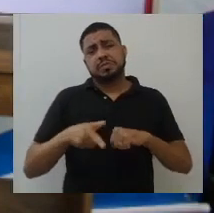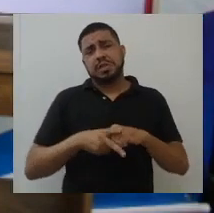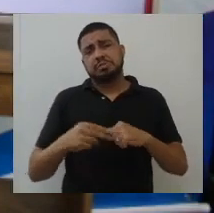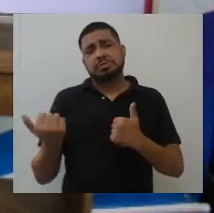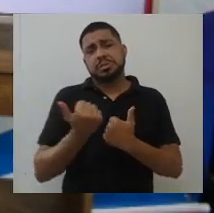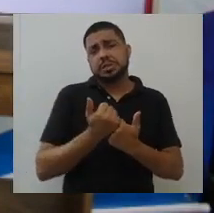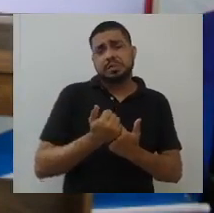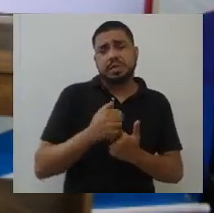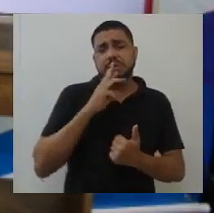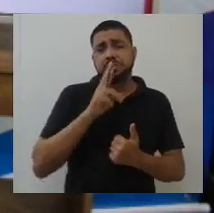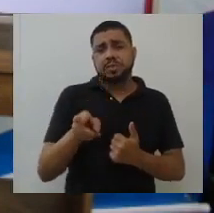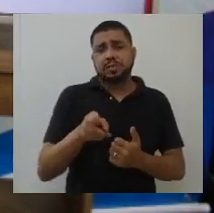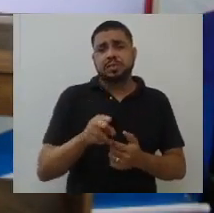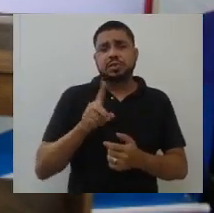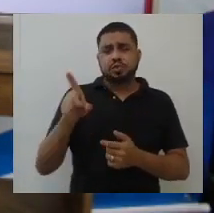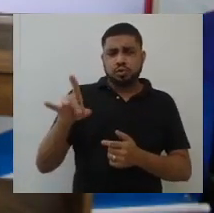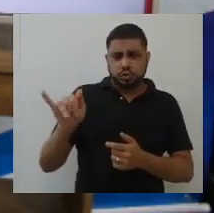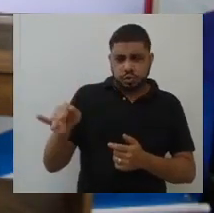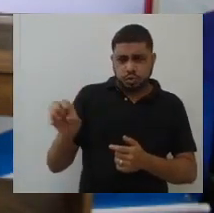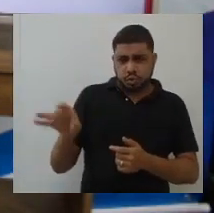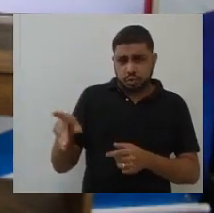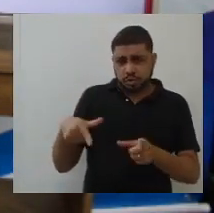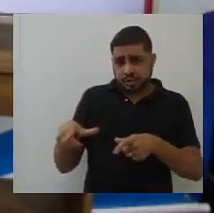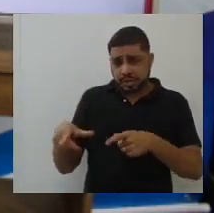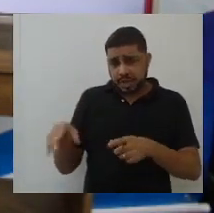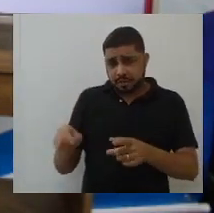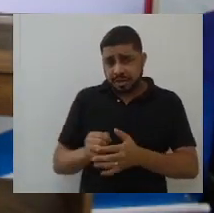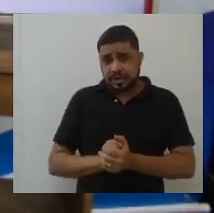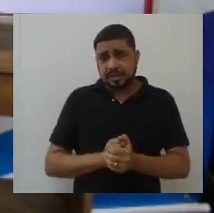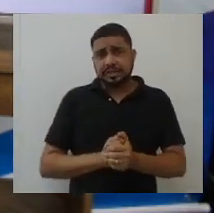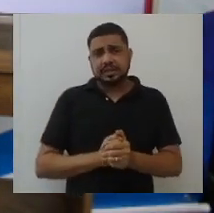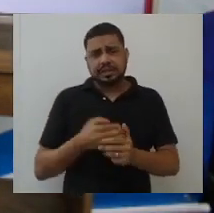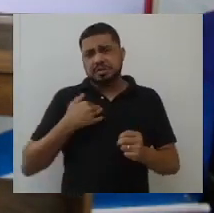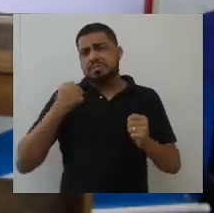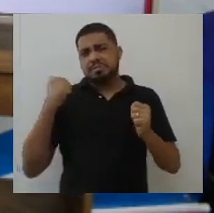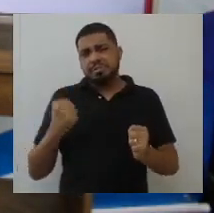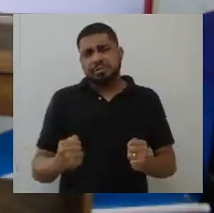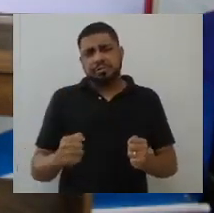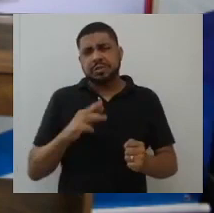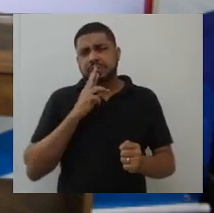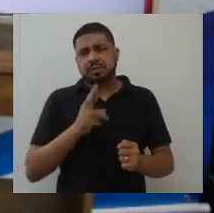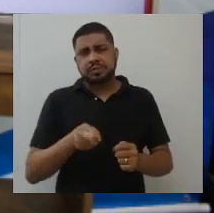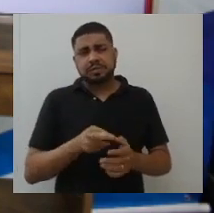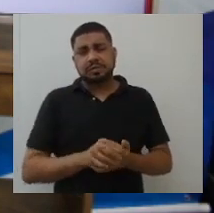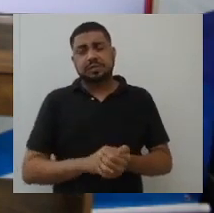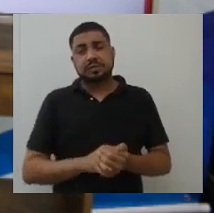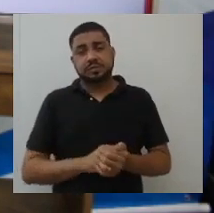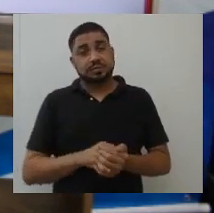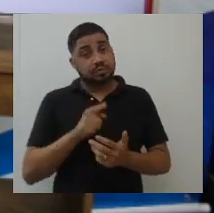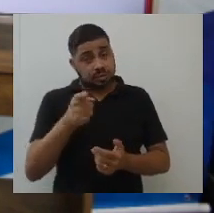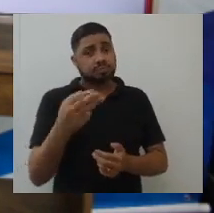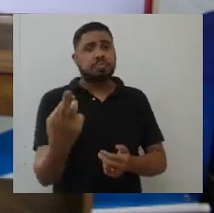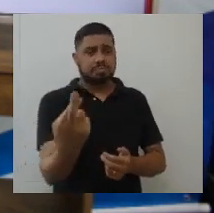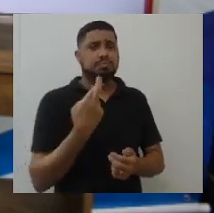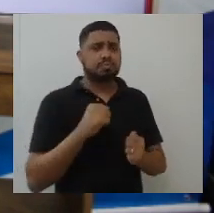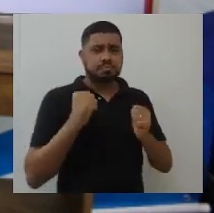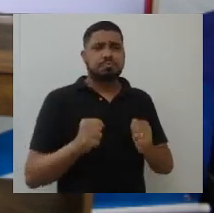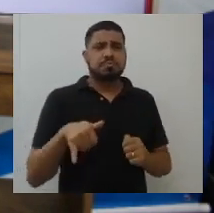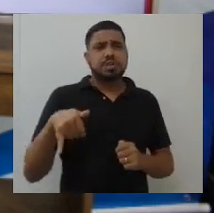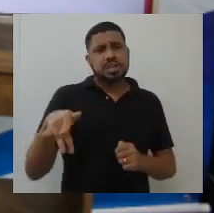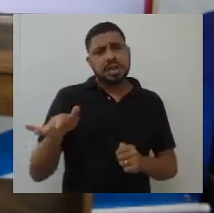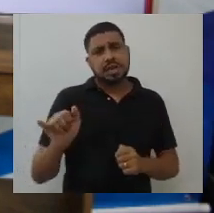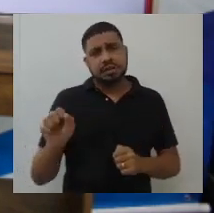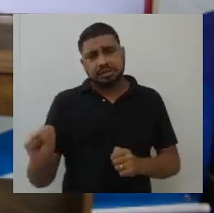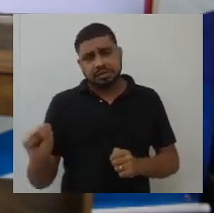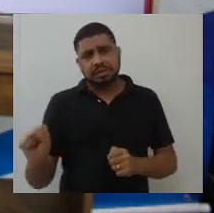responder. Do you work? Você trabalha? Do you work? Eu posso responder Você, no caso, poderia me responder yes,